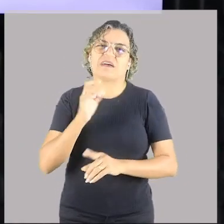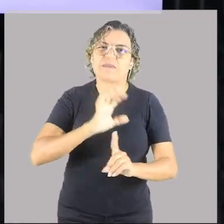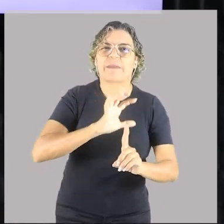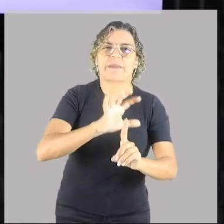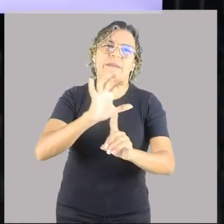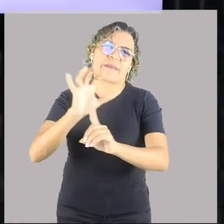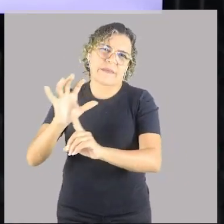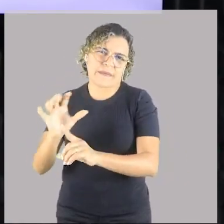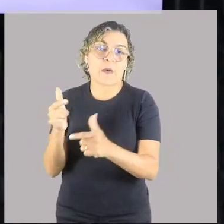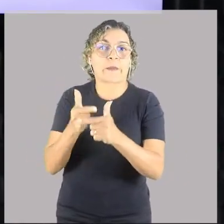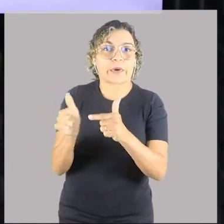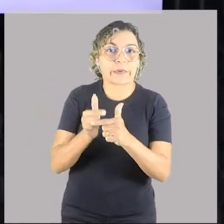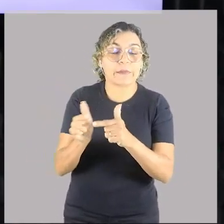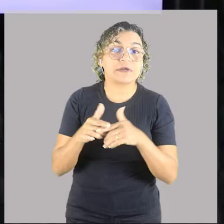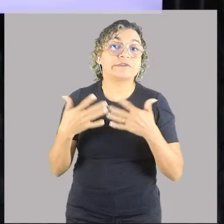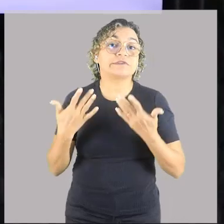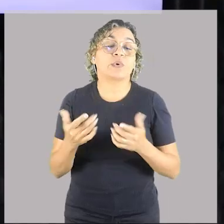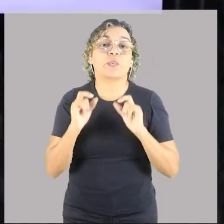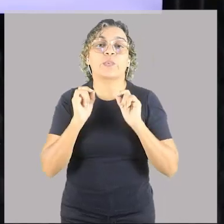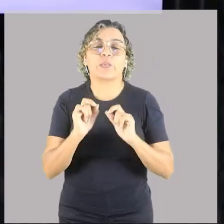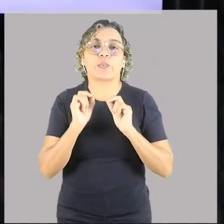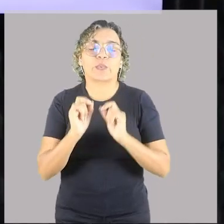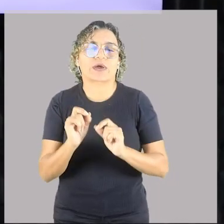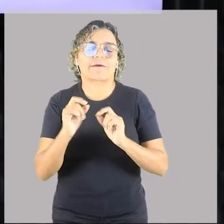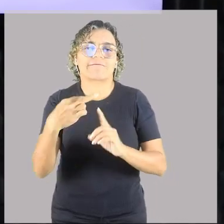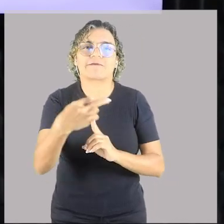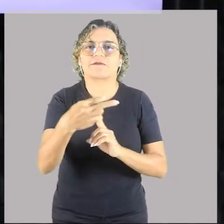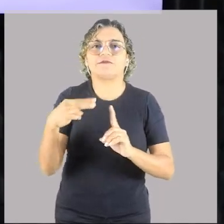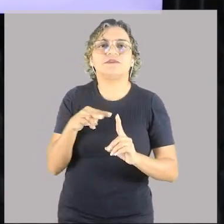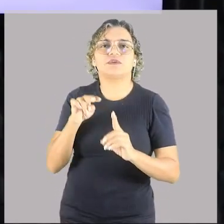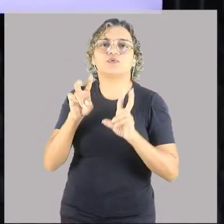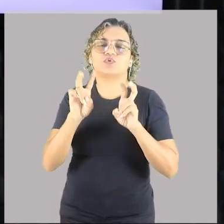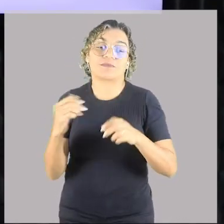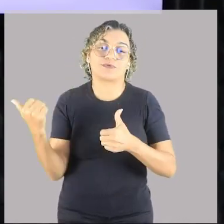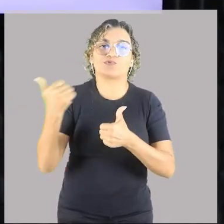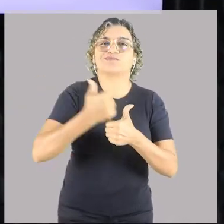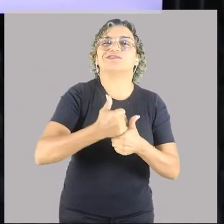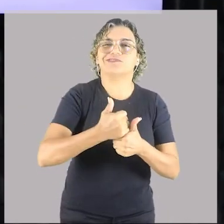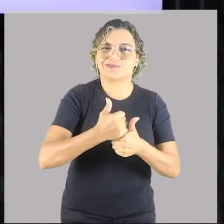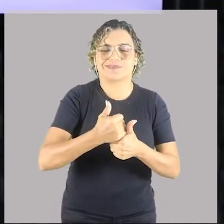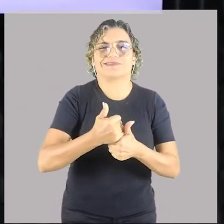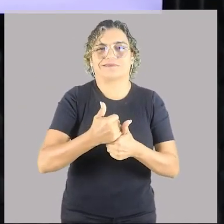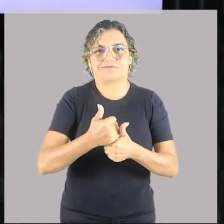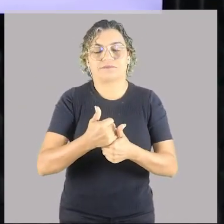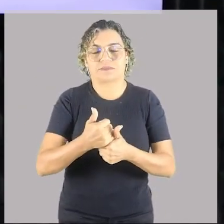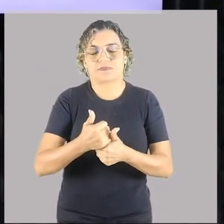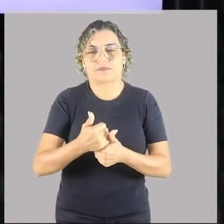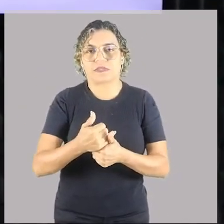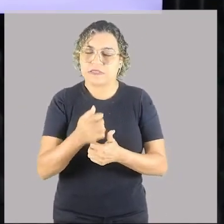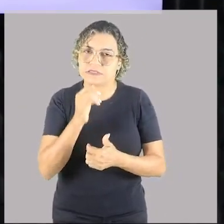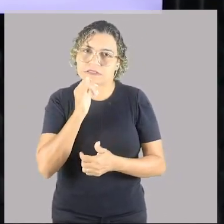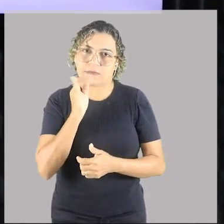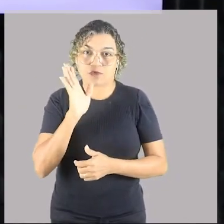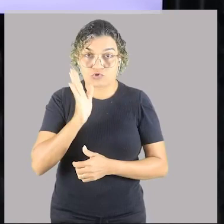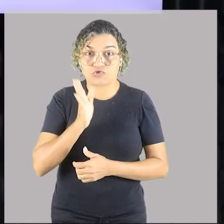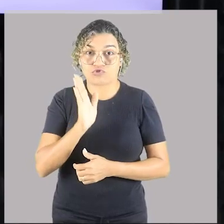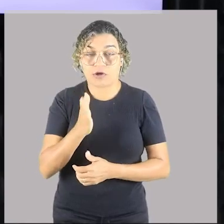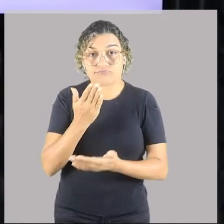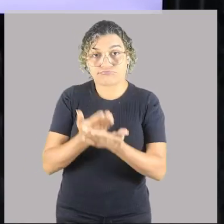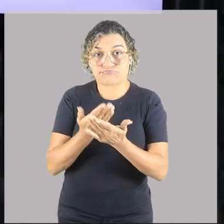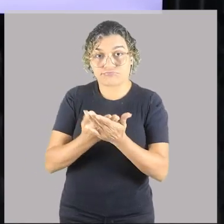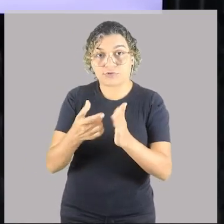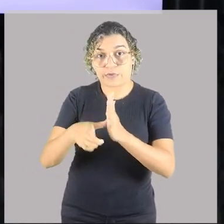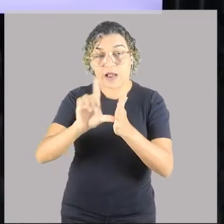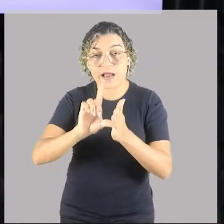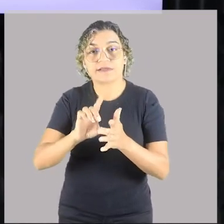essa problemática. Então, a visão nesse caso é substituí-las. Aquilo que nós já